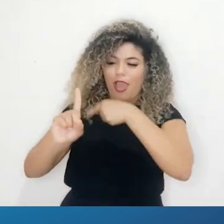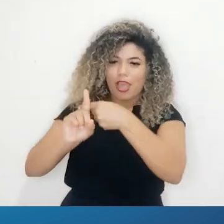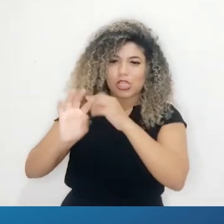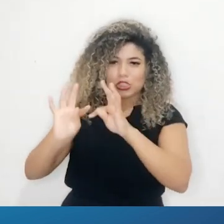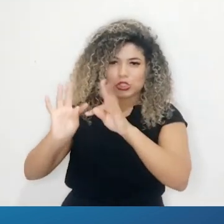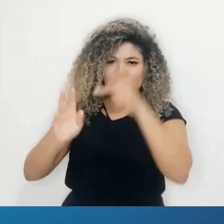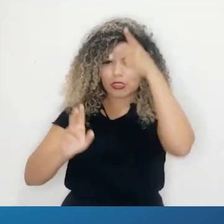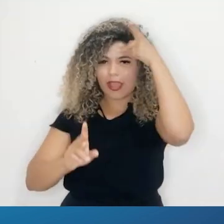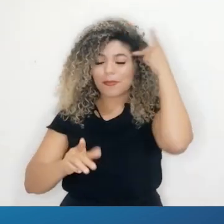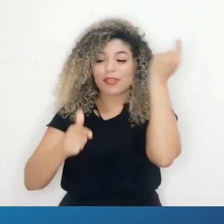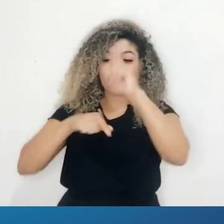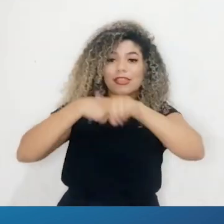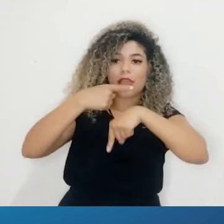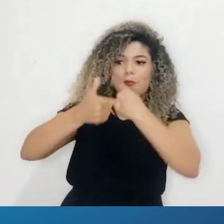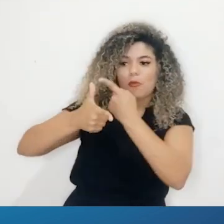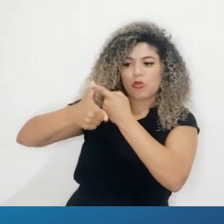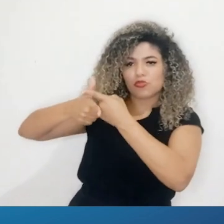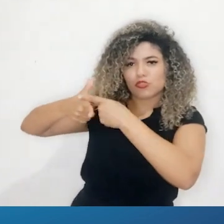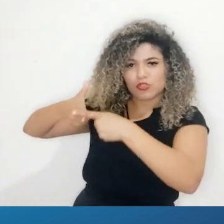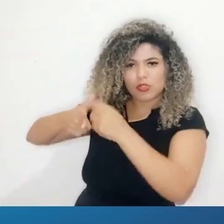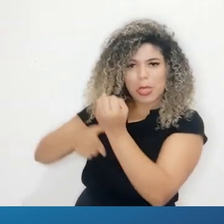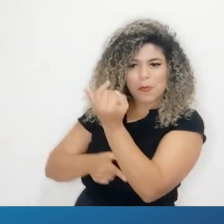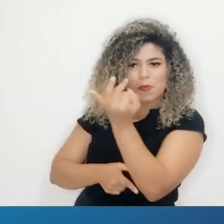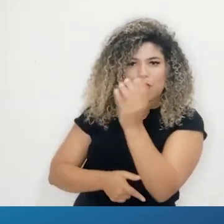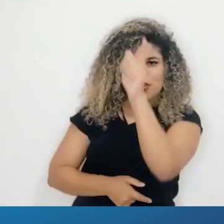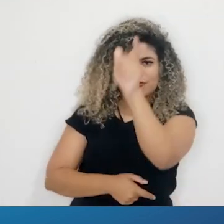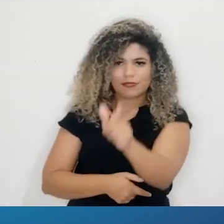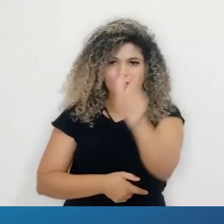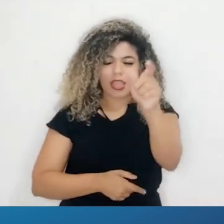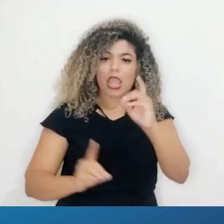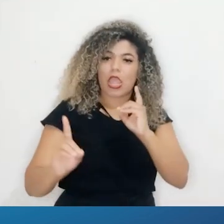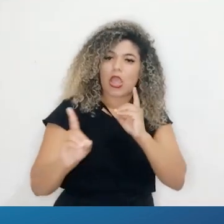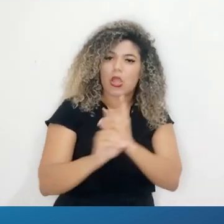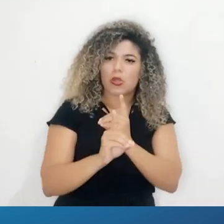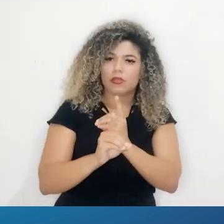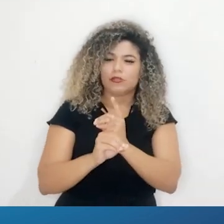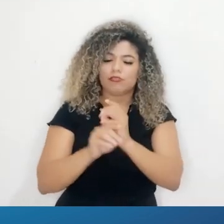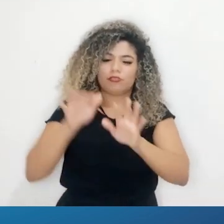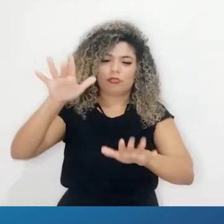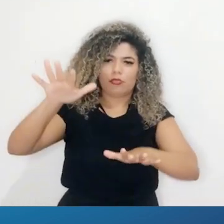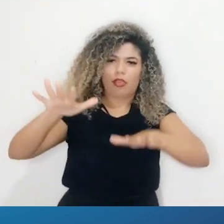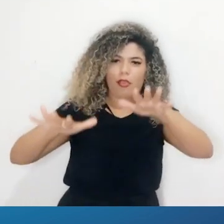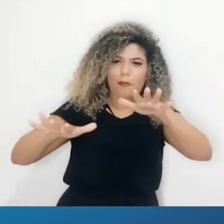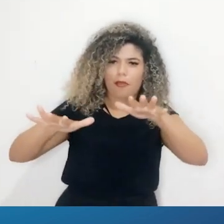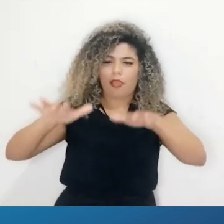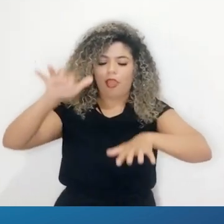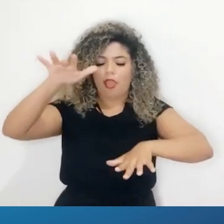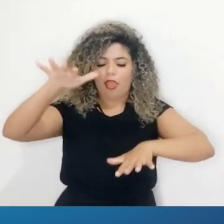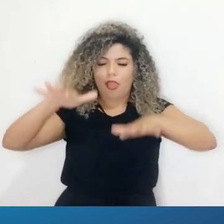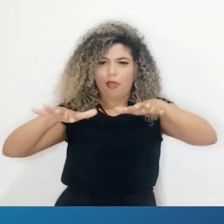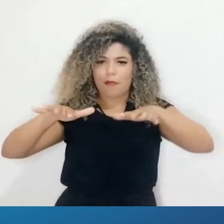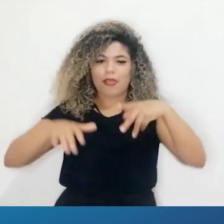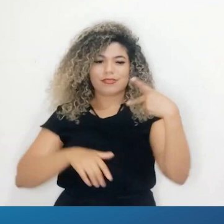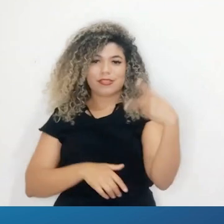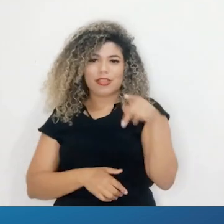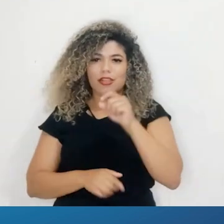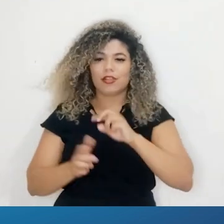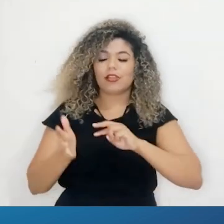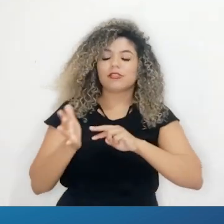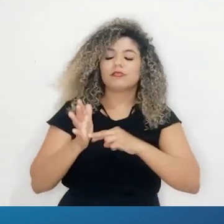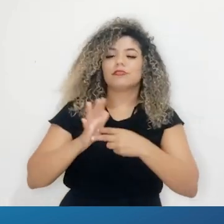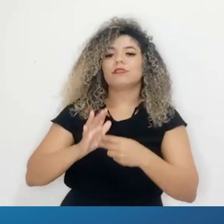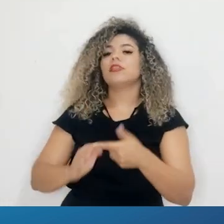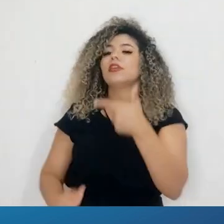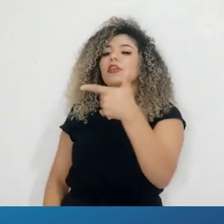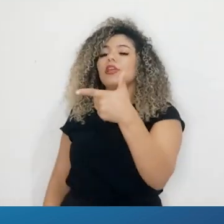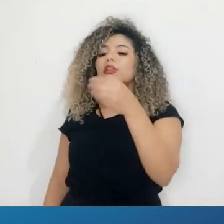jogadores e dividimos pela quantidade de jogadores temos a média a média da altura desses jogadores deste m é igual